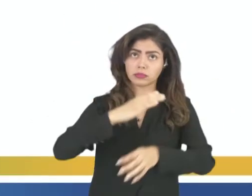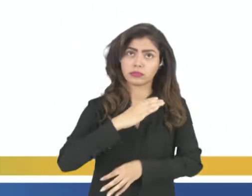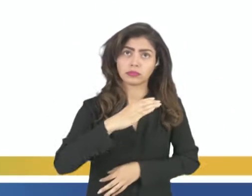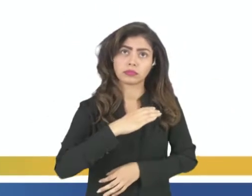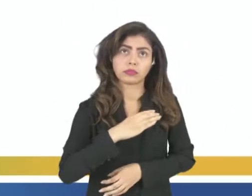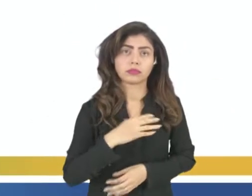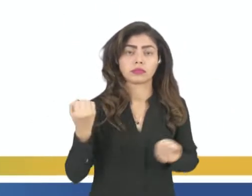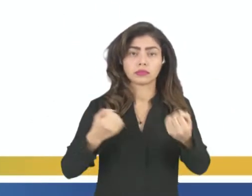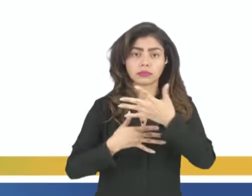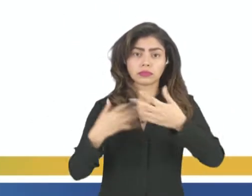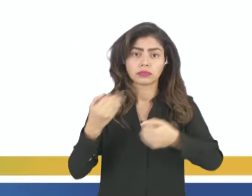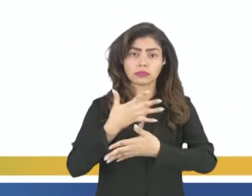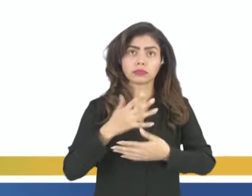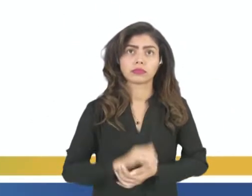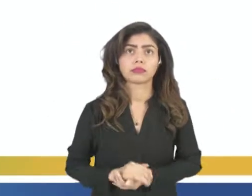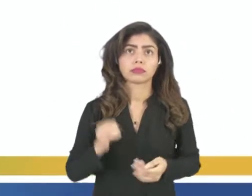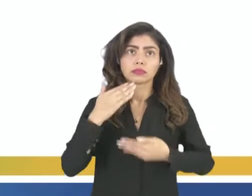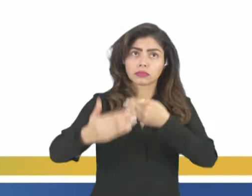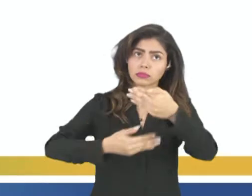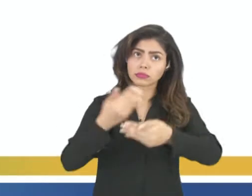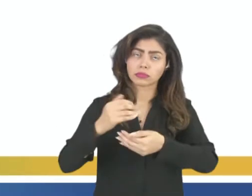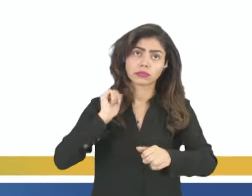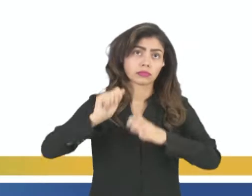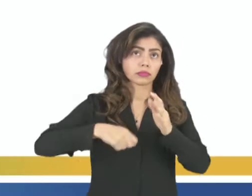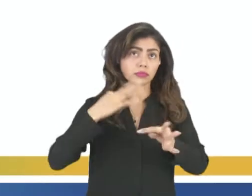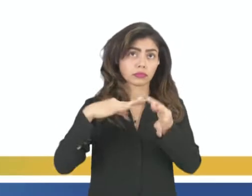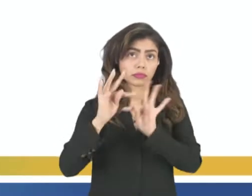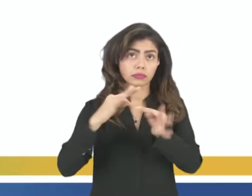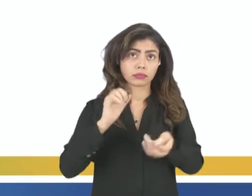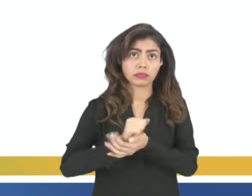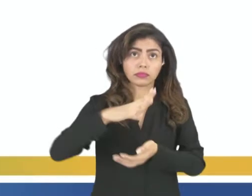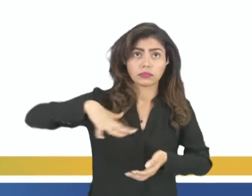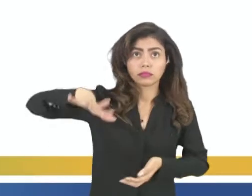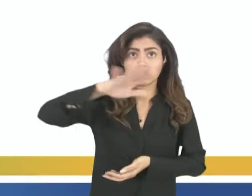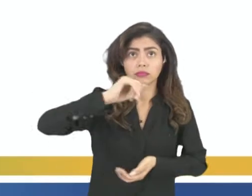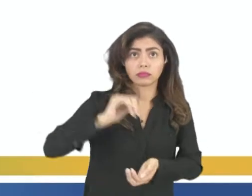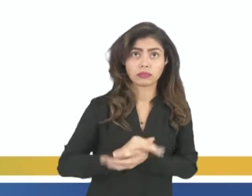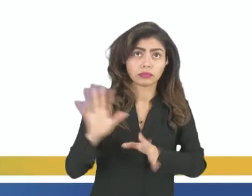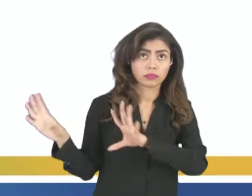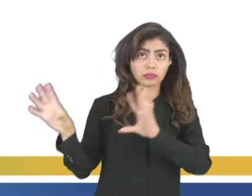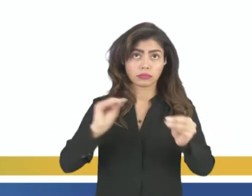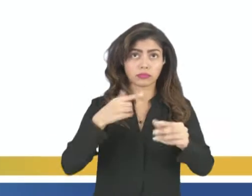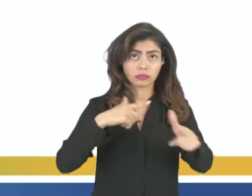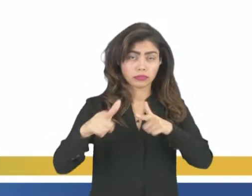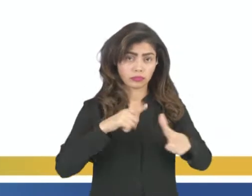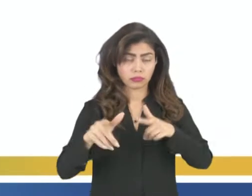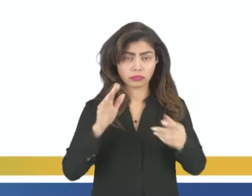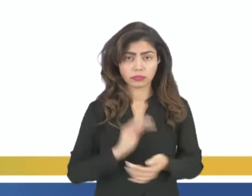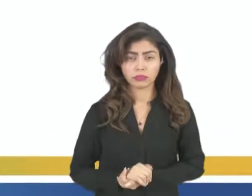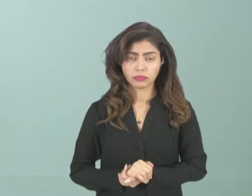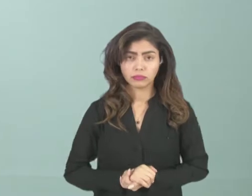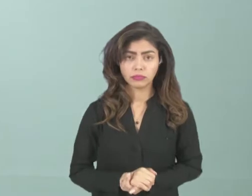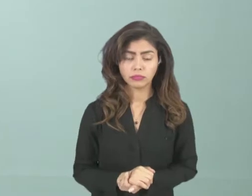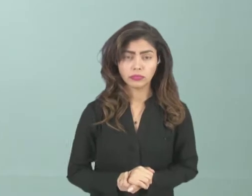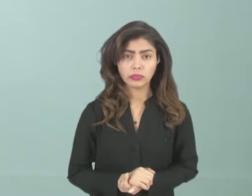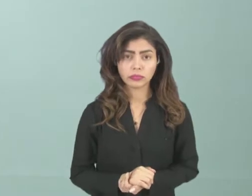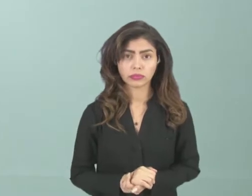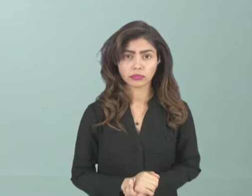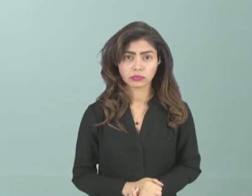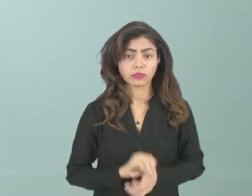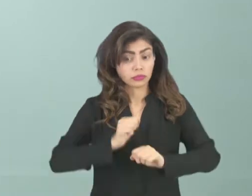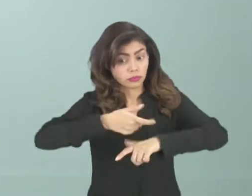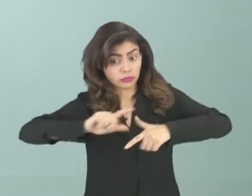vida urbana, pois o processo de mecanização do campo tirou vários postos de trabalho. Então,